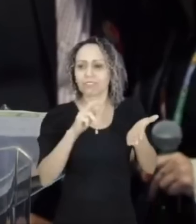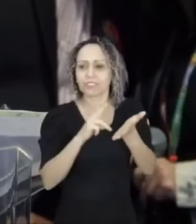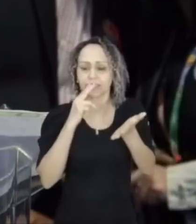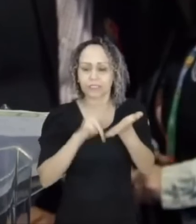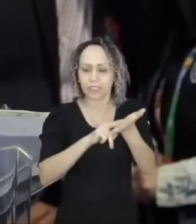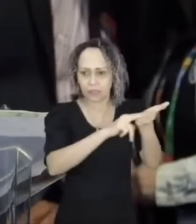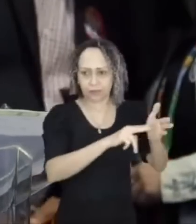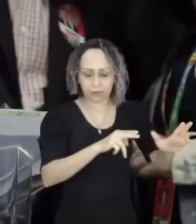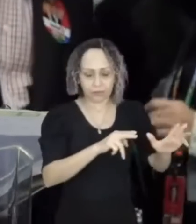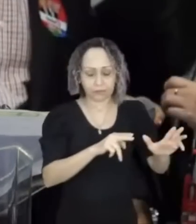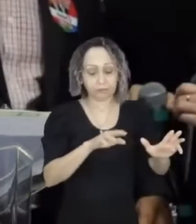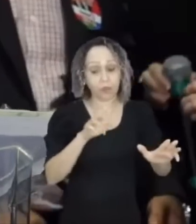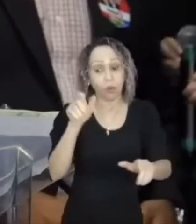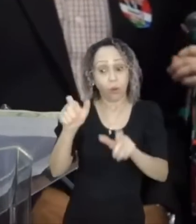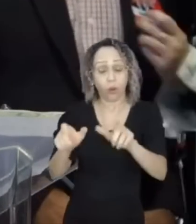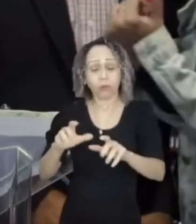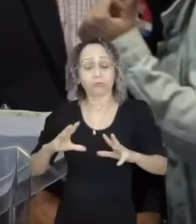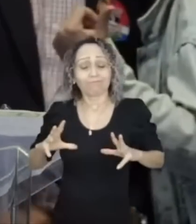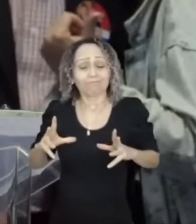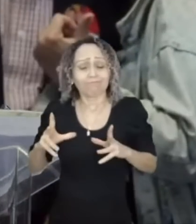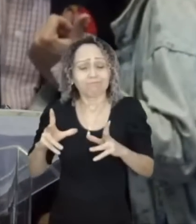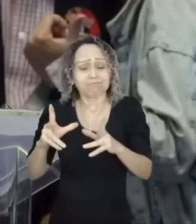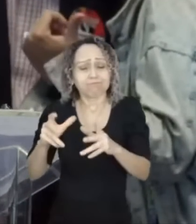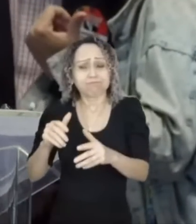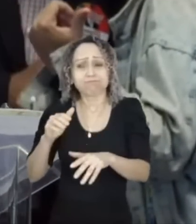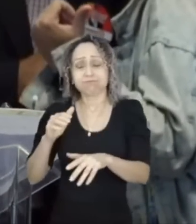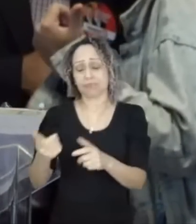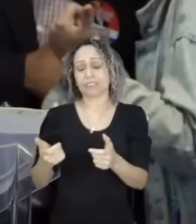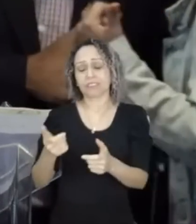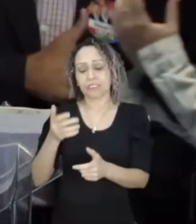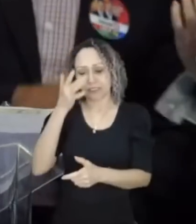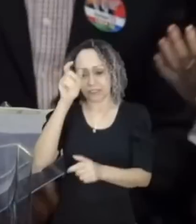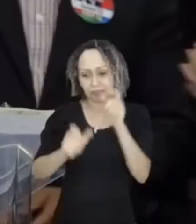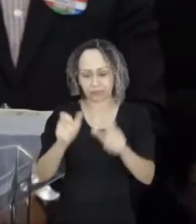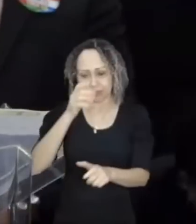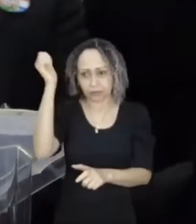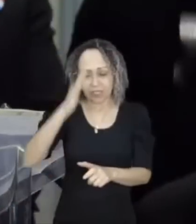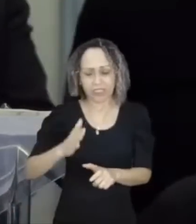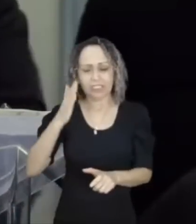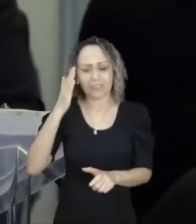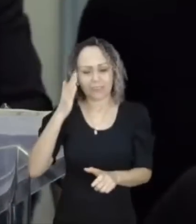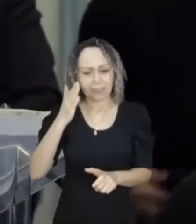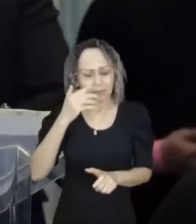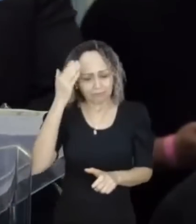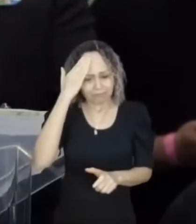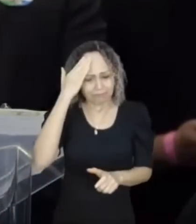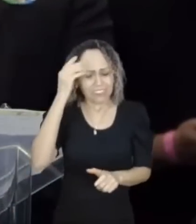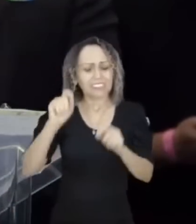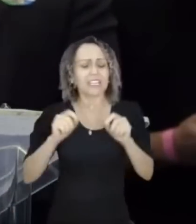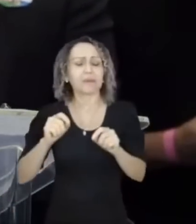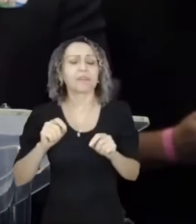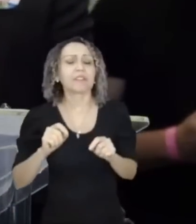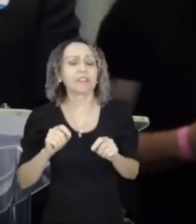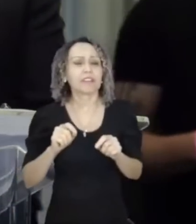da República sabe que mantive o mais absoluto respeito pelas liberdades coletivas e individuais, particularmente